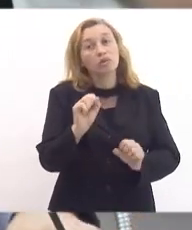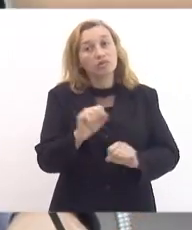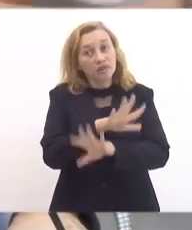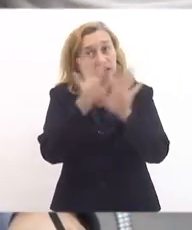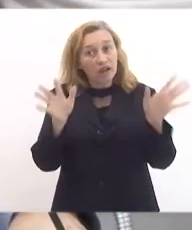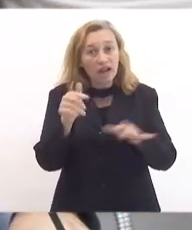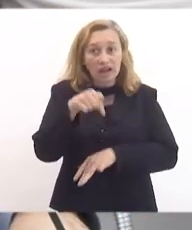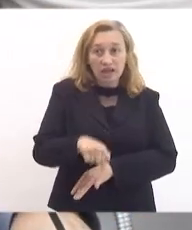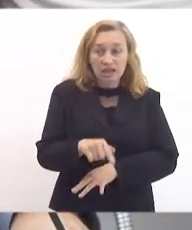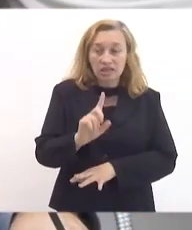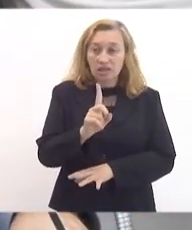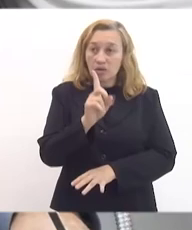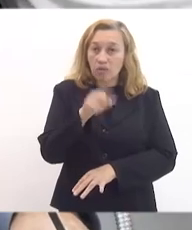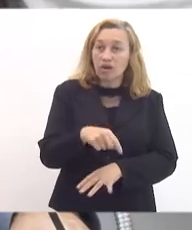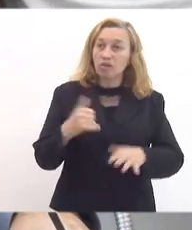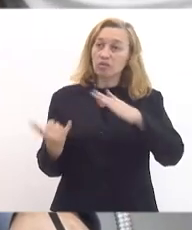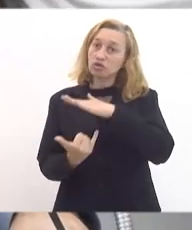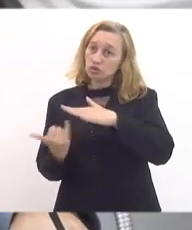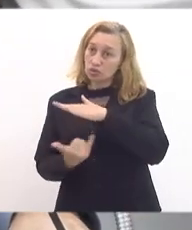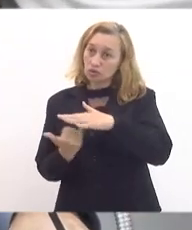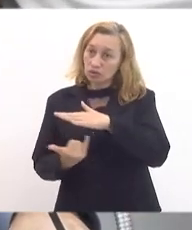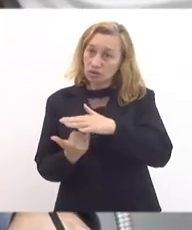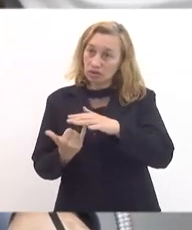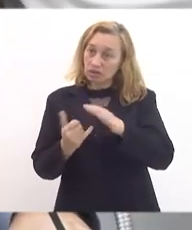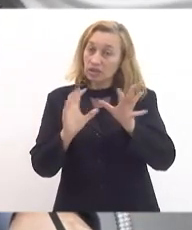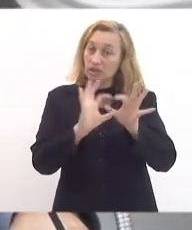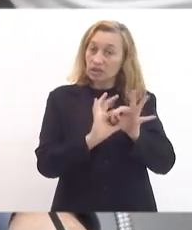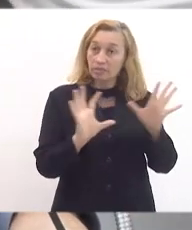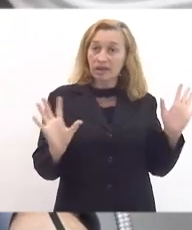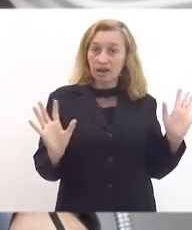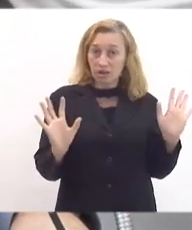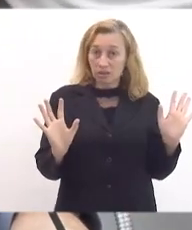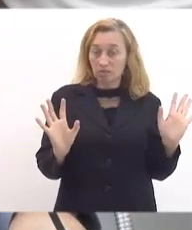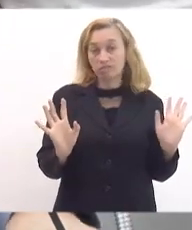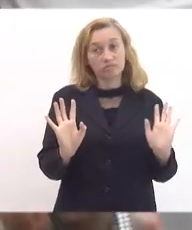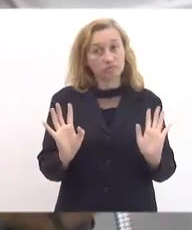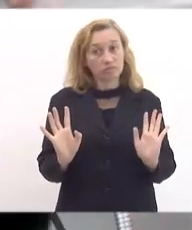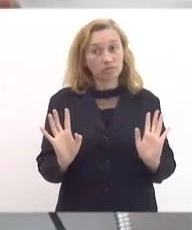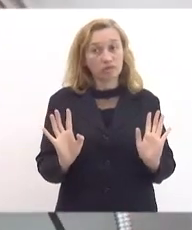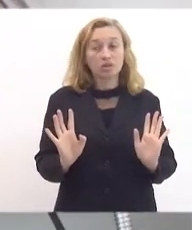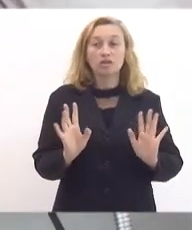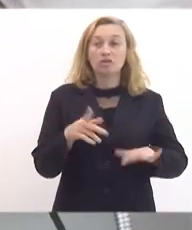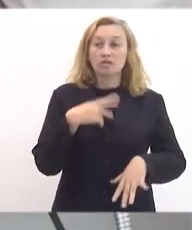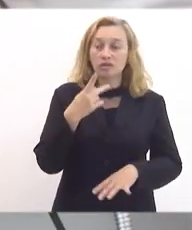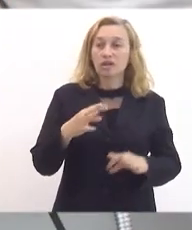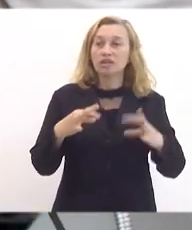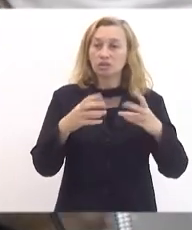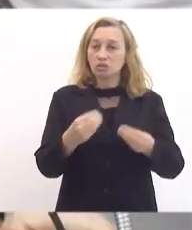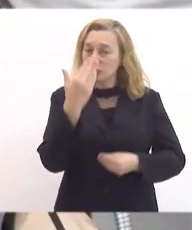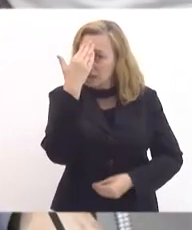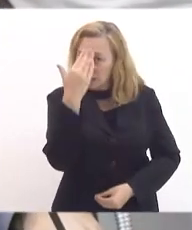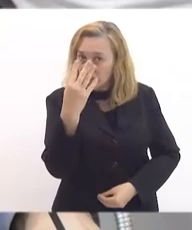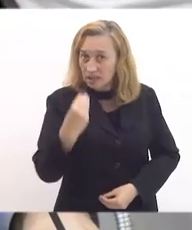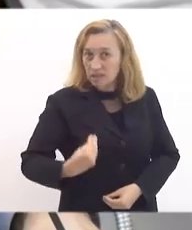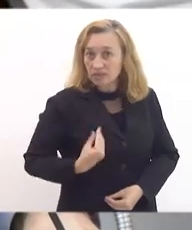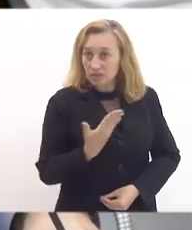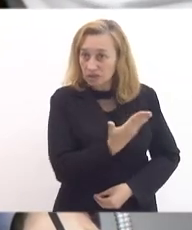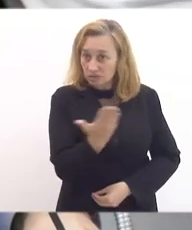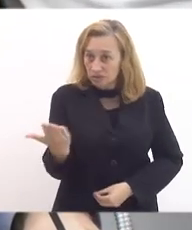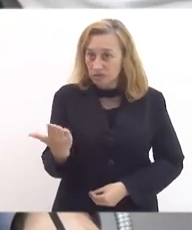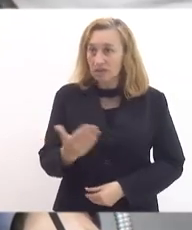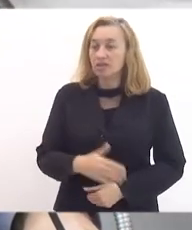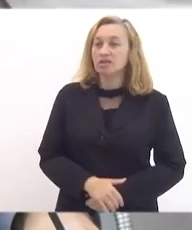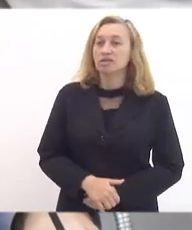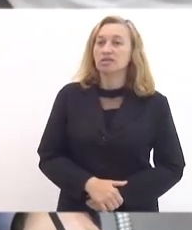claro que isso aqui não é uma instituição deliberativa da onde eu tô eu sou agradeço a presença de todos